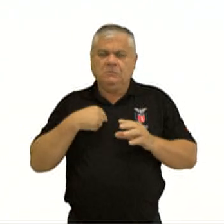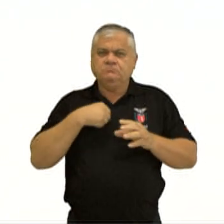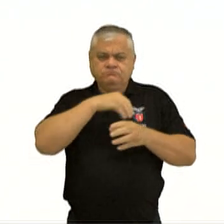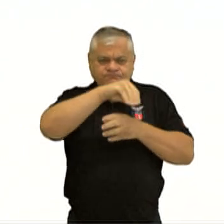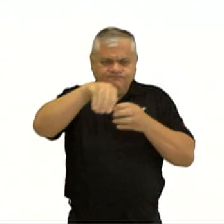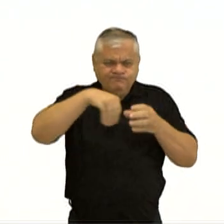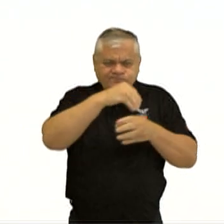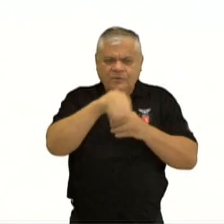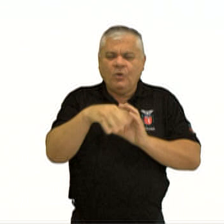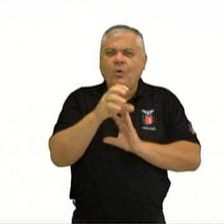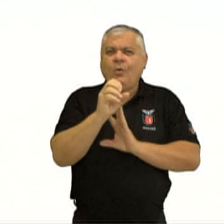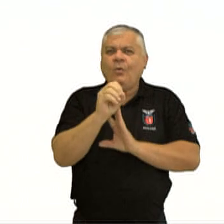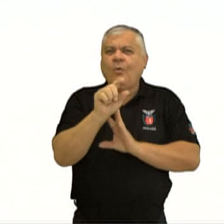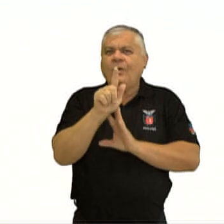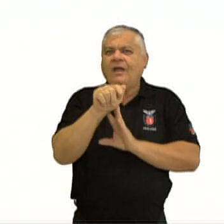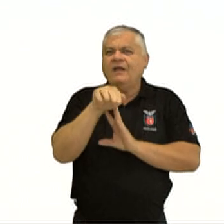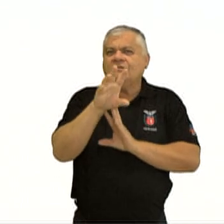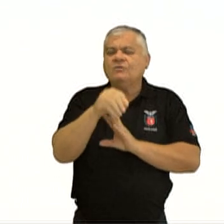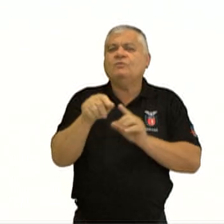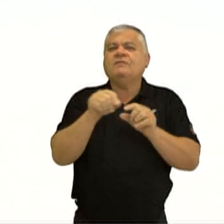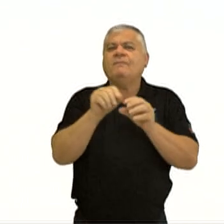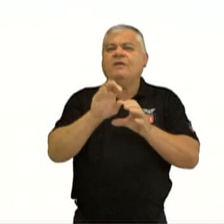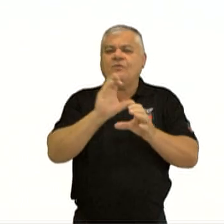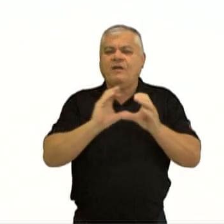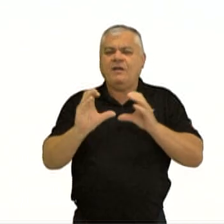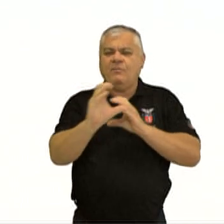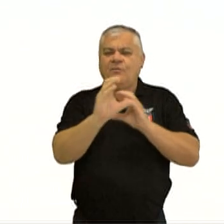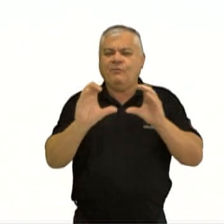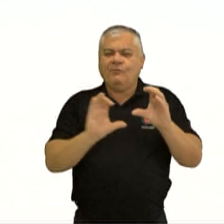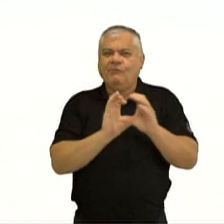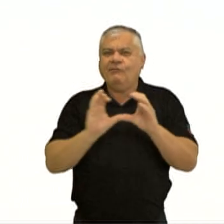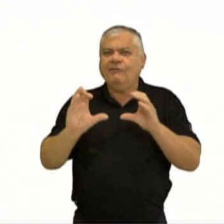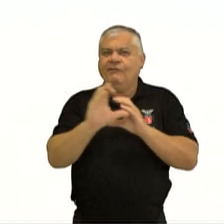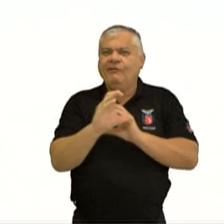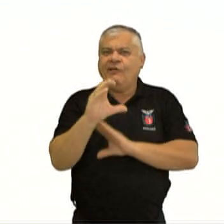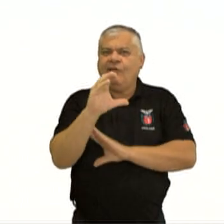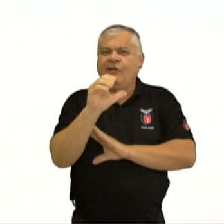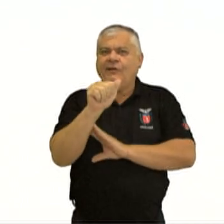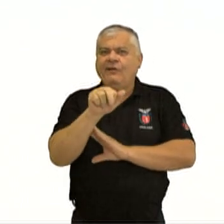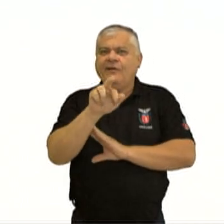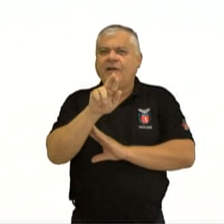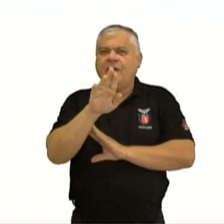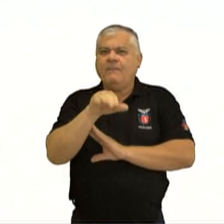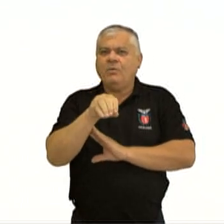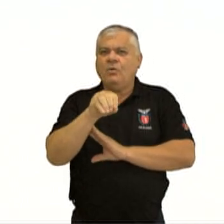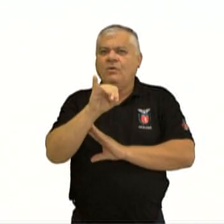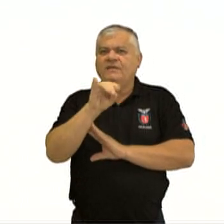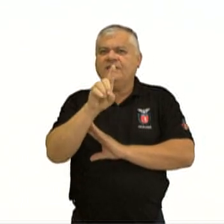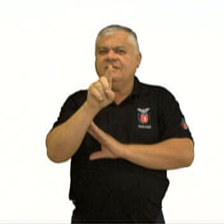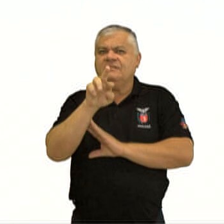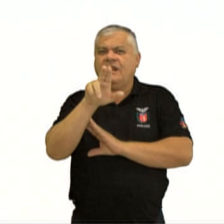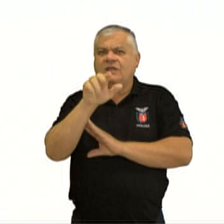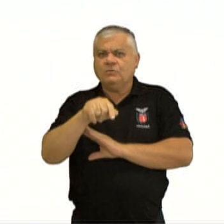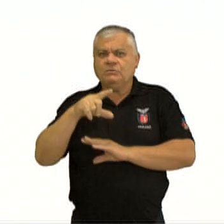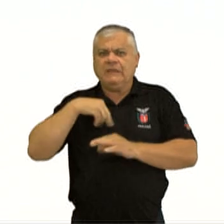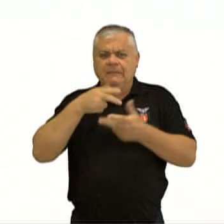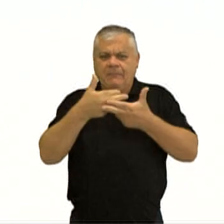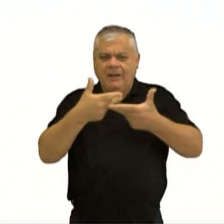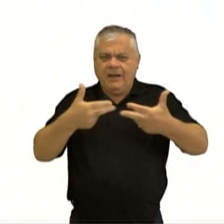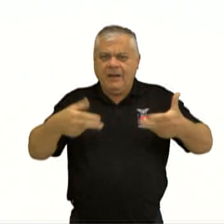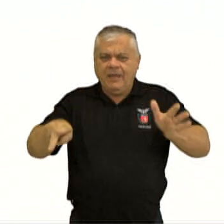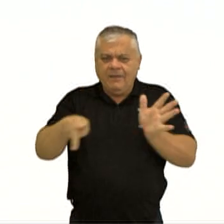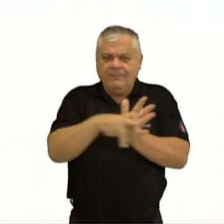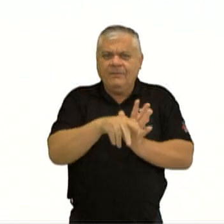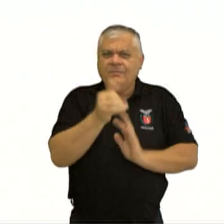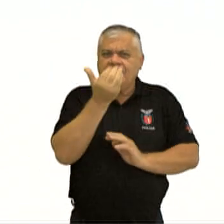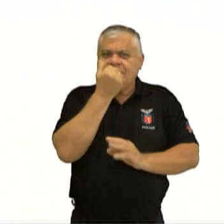também especificamente sobre os carboidratos, um elemento extremamente importante que está presente aí em vários alimentos que a